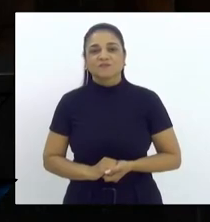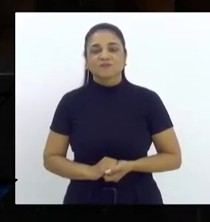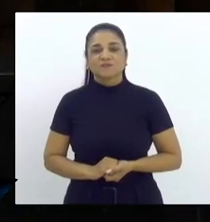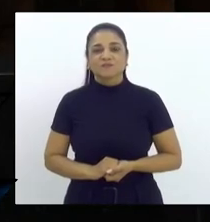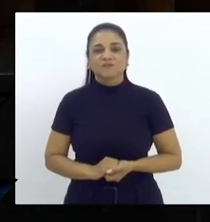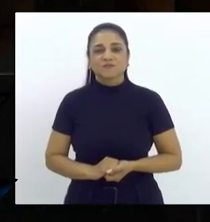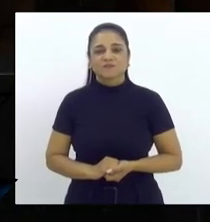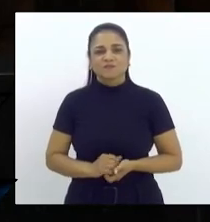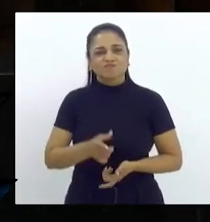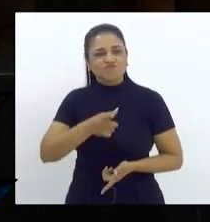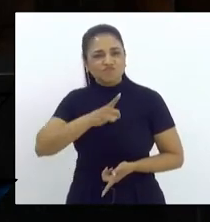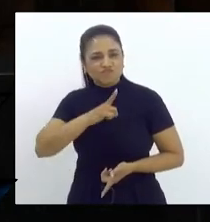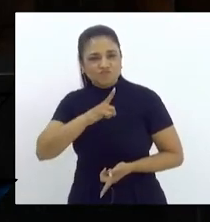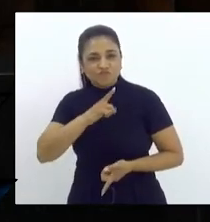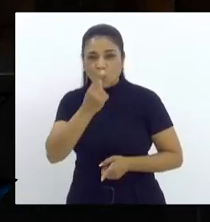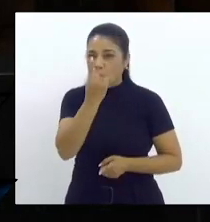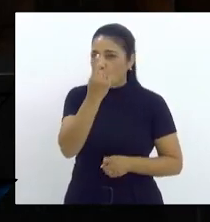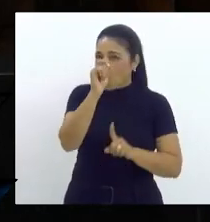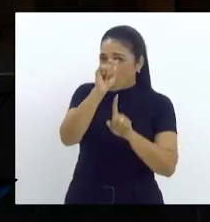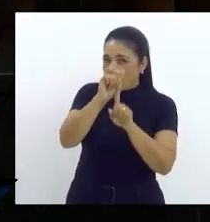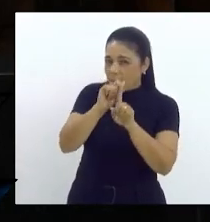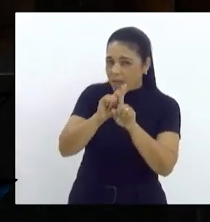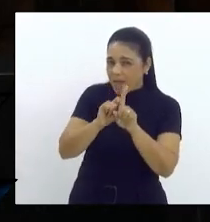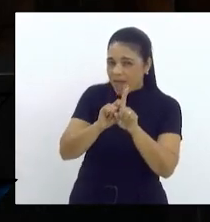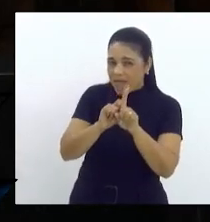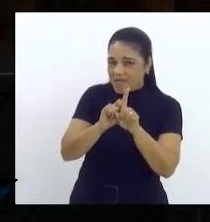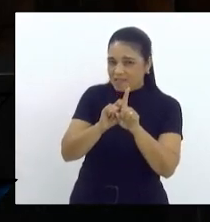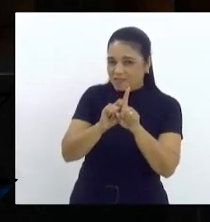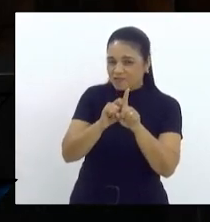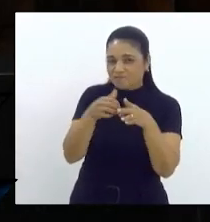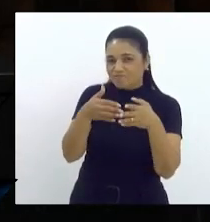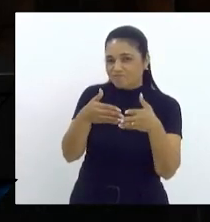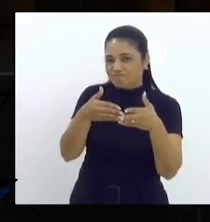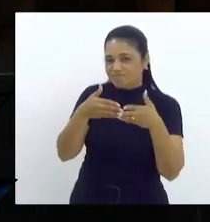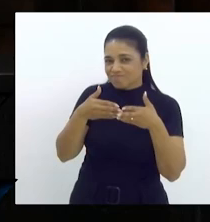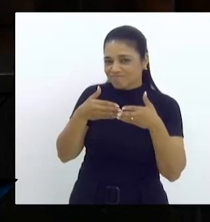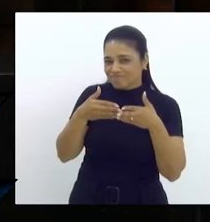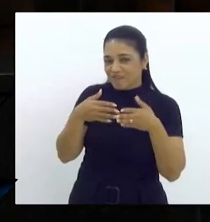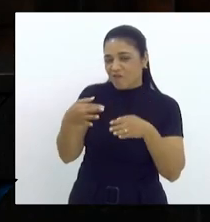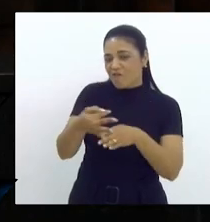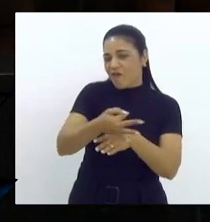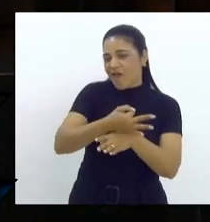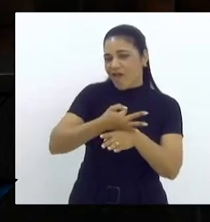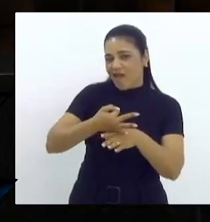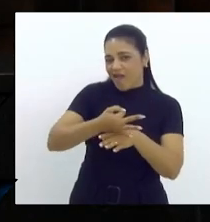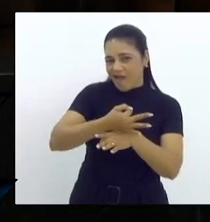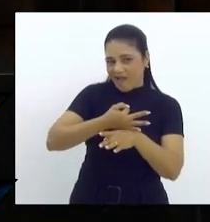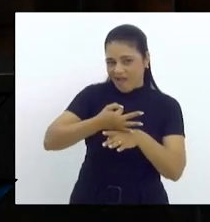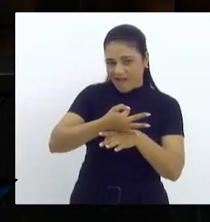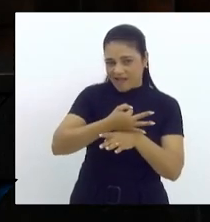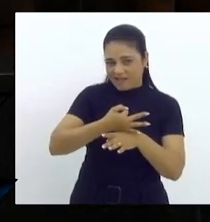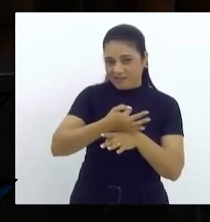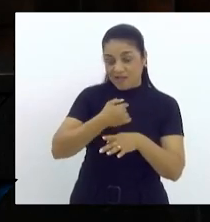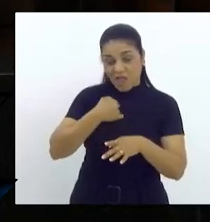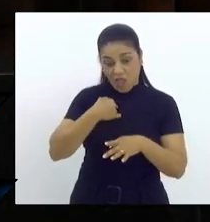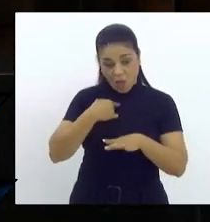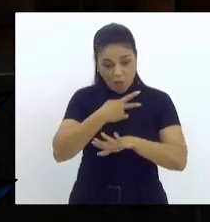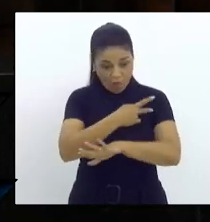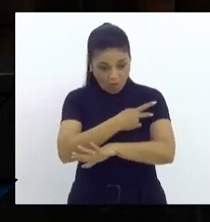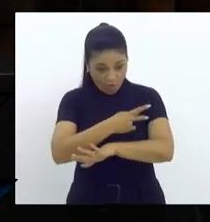Tivemos um mês de recesso, do qual eu